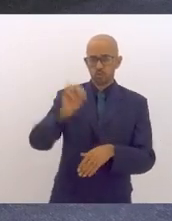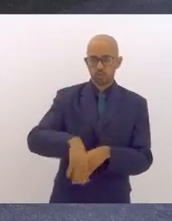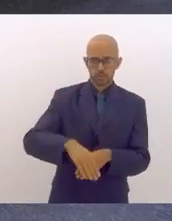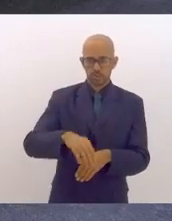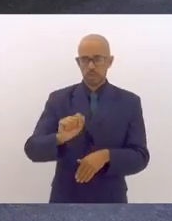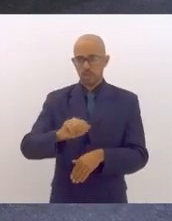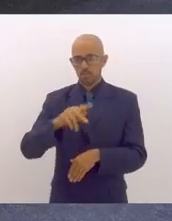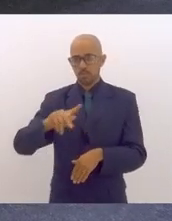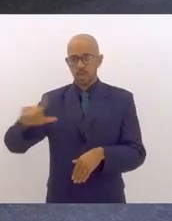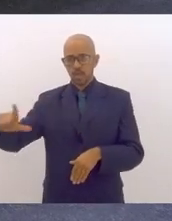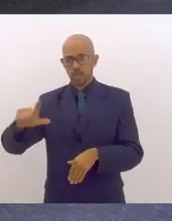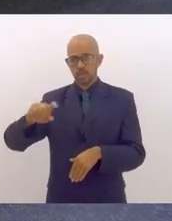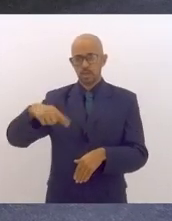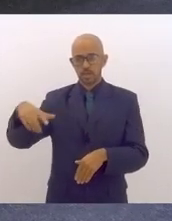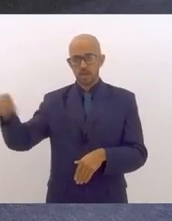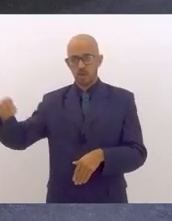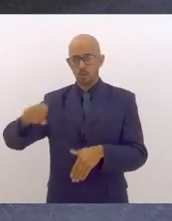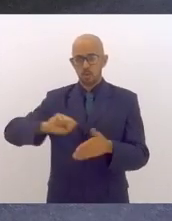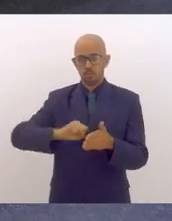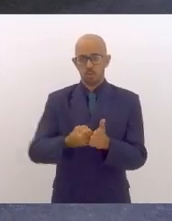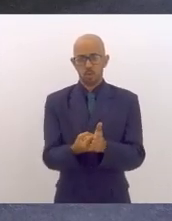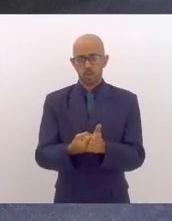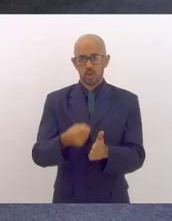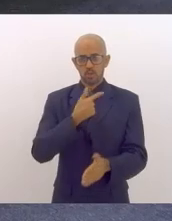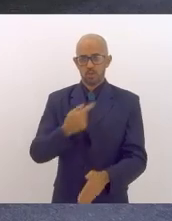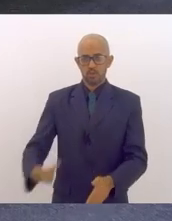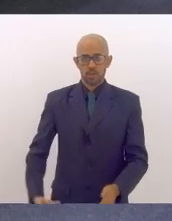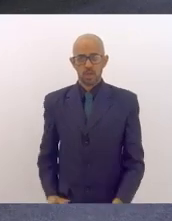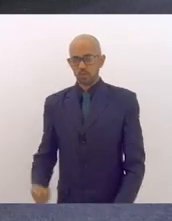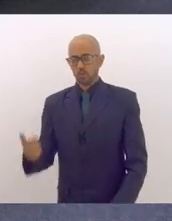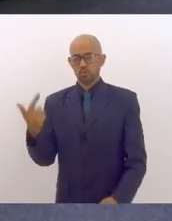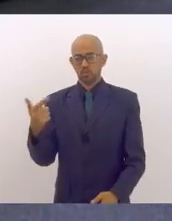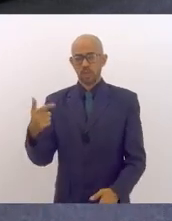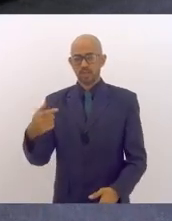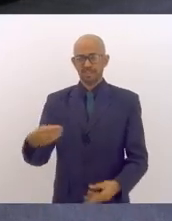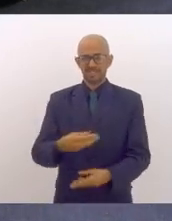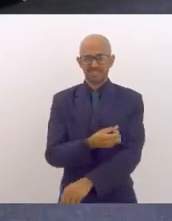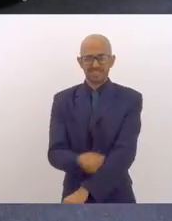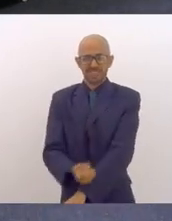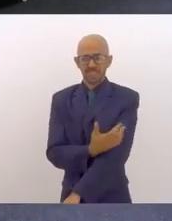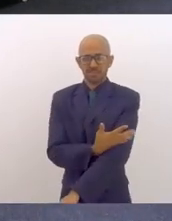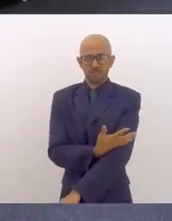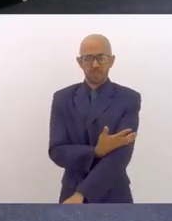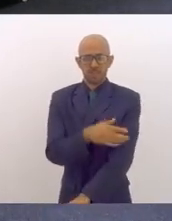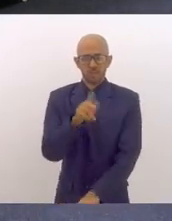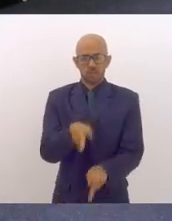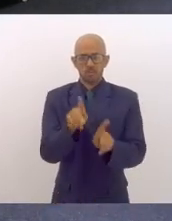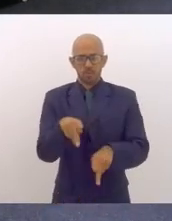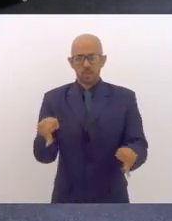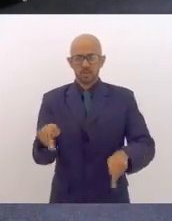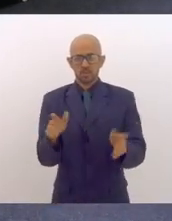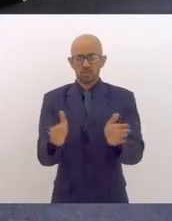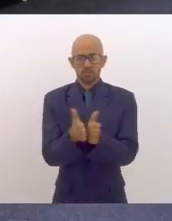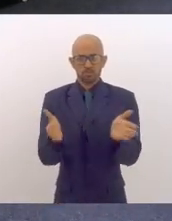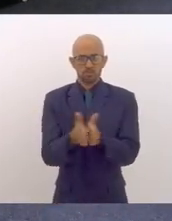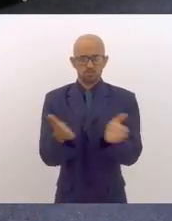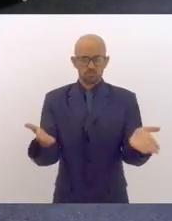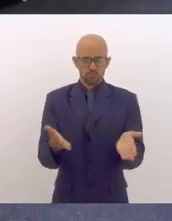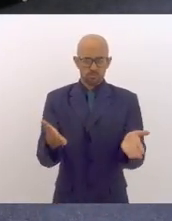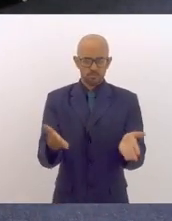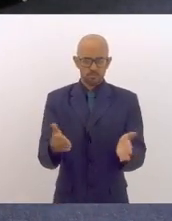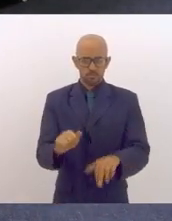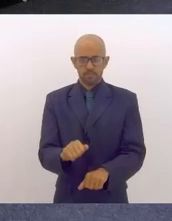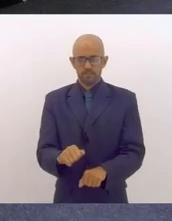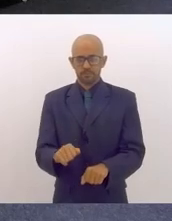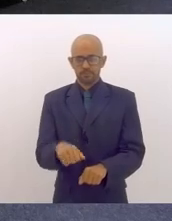projeto e não ao veto dado pelo governador, que não tem sensibilidade alguma com a população mais